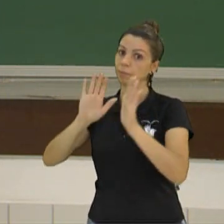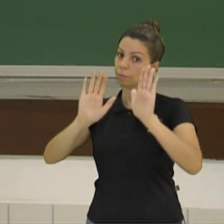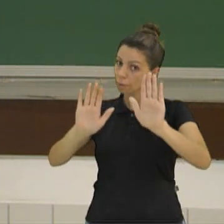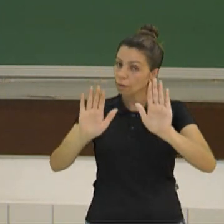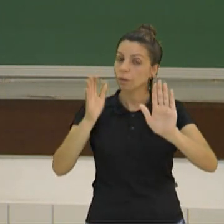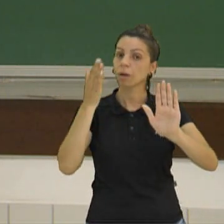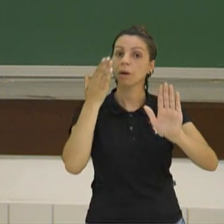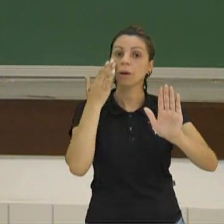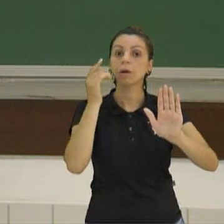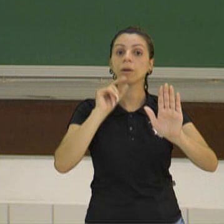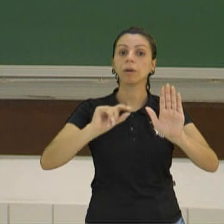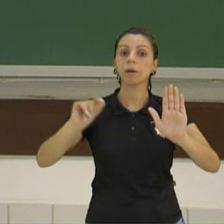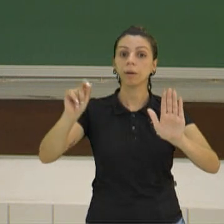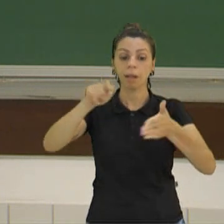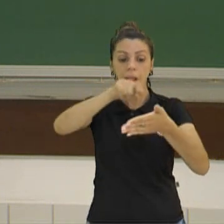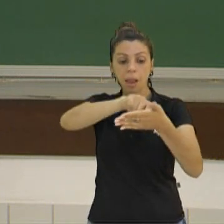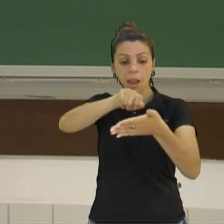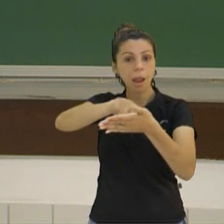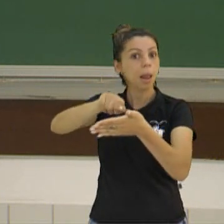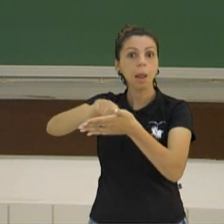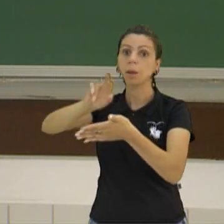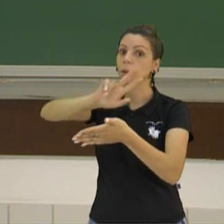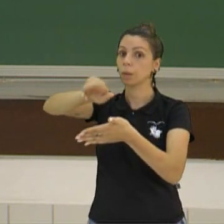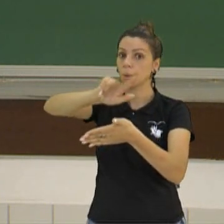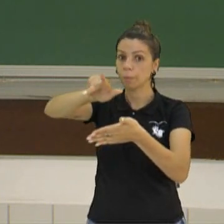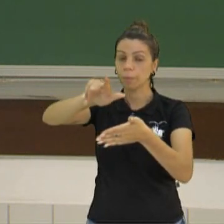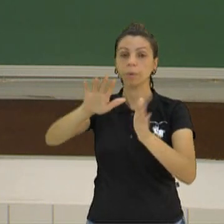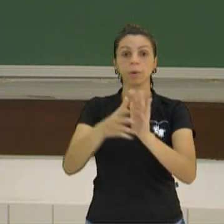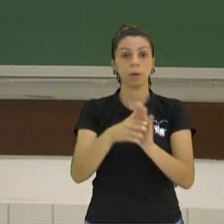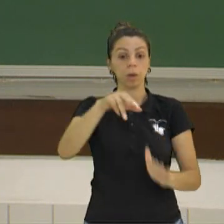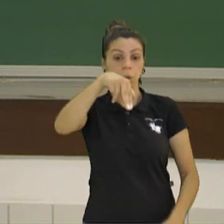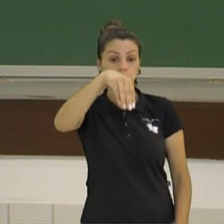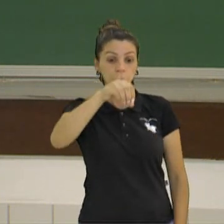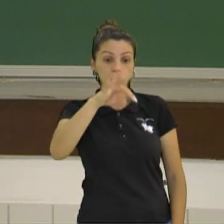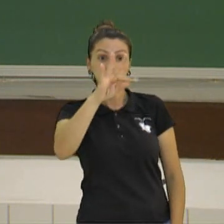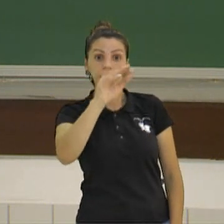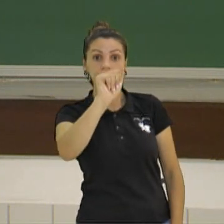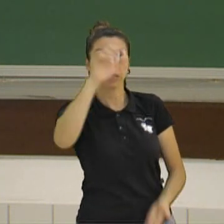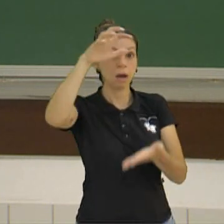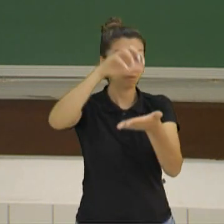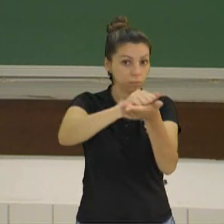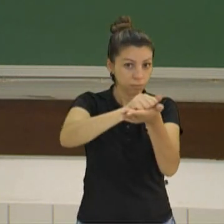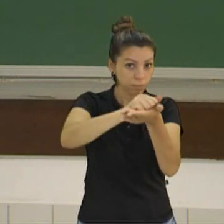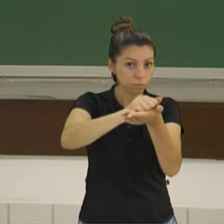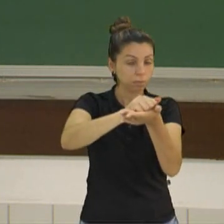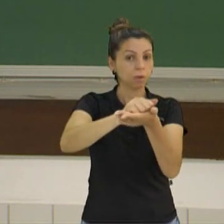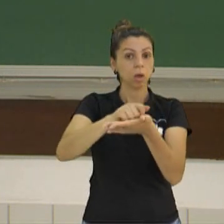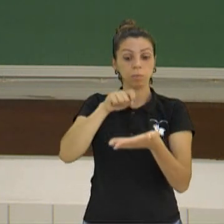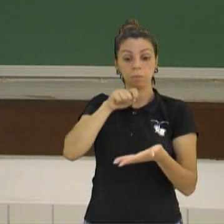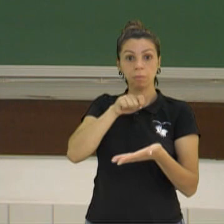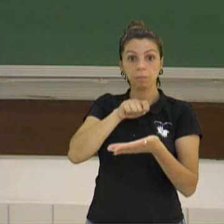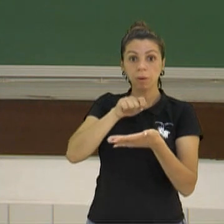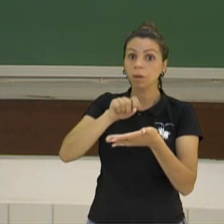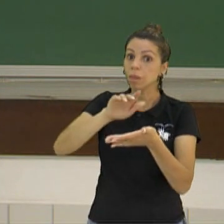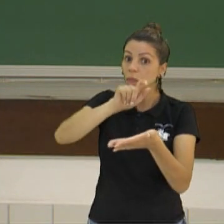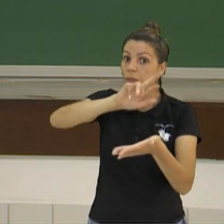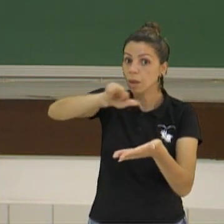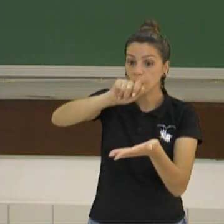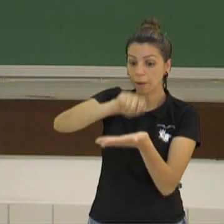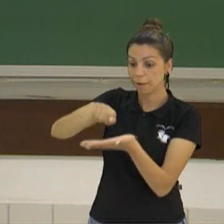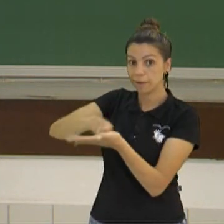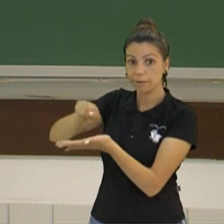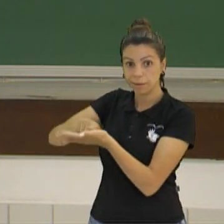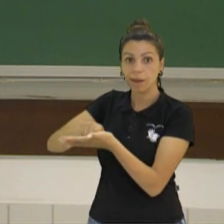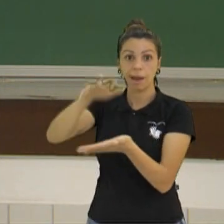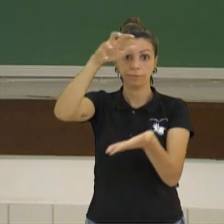não estou dizendo anotação, eu estou dizendo notação. A forma como se nota, a forma como se